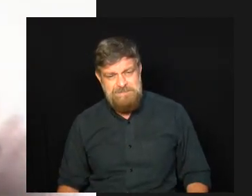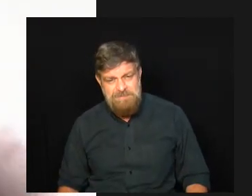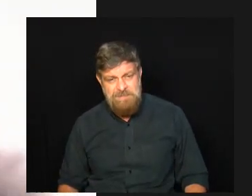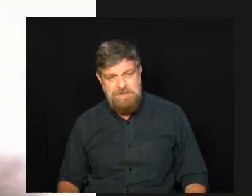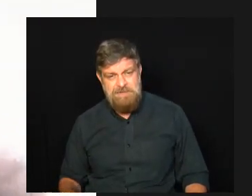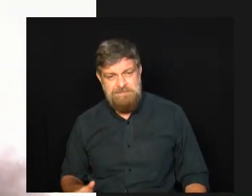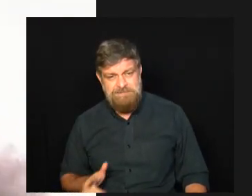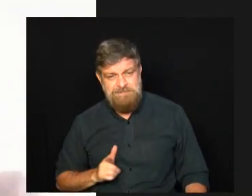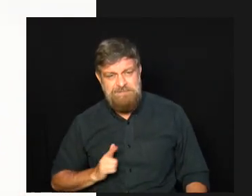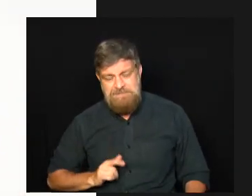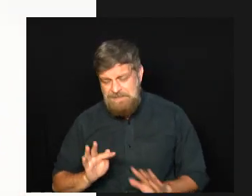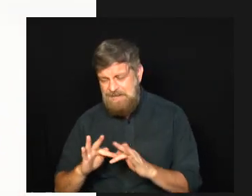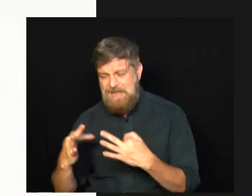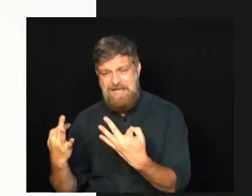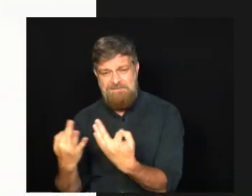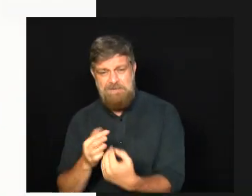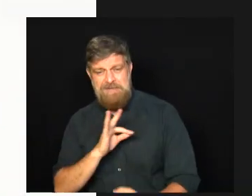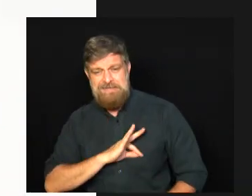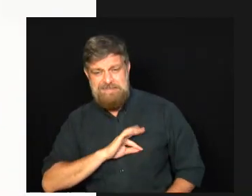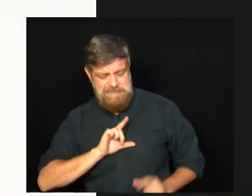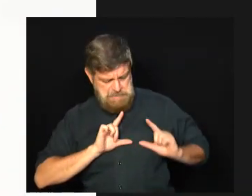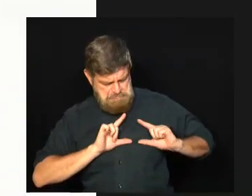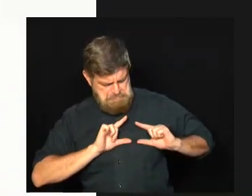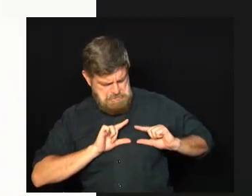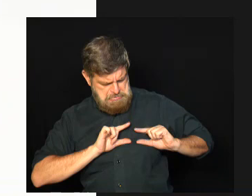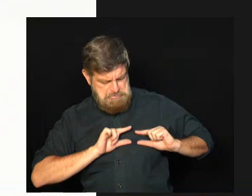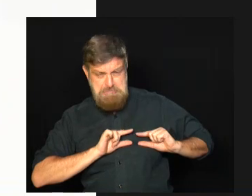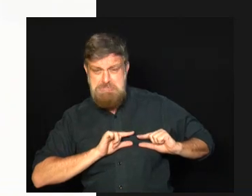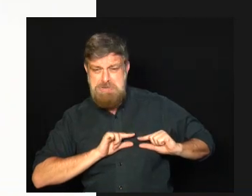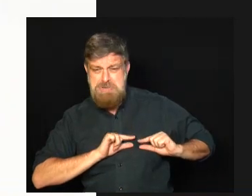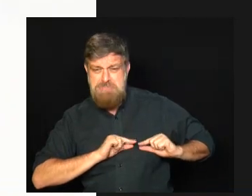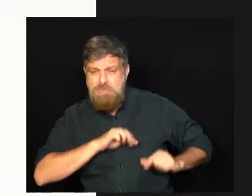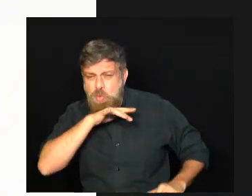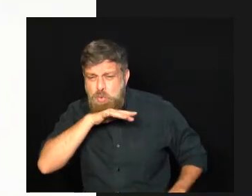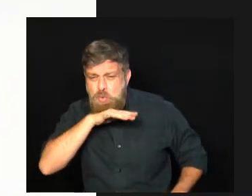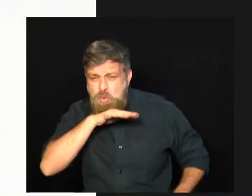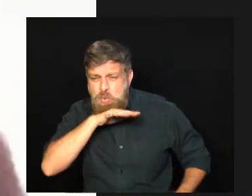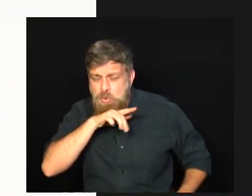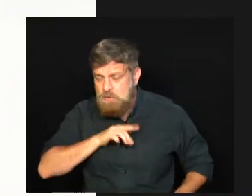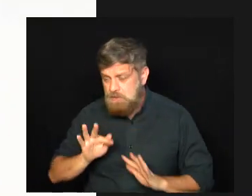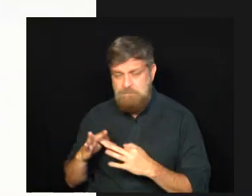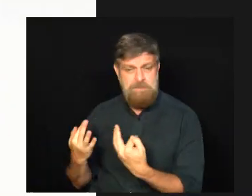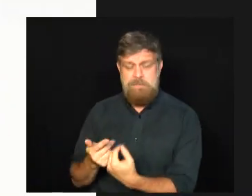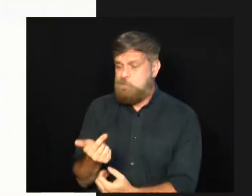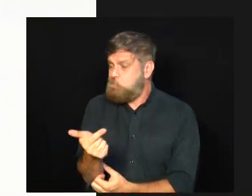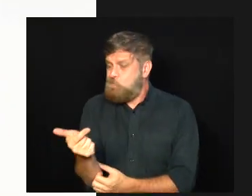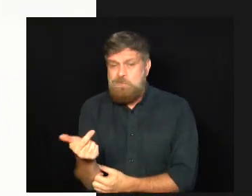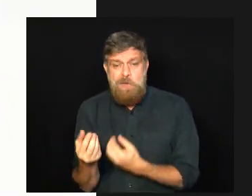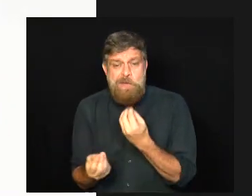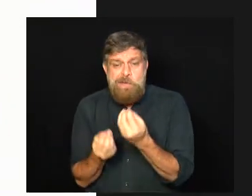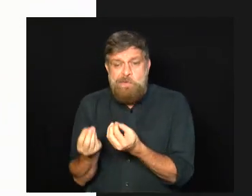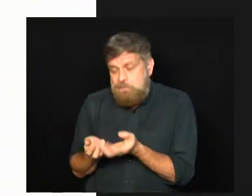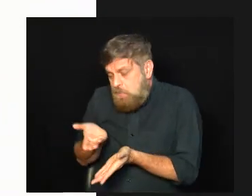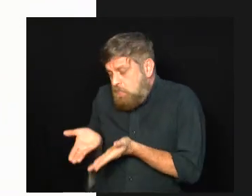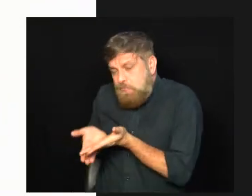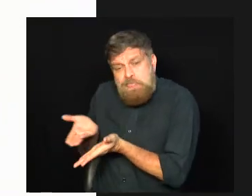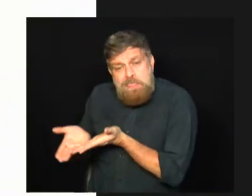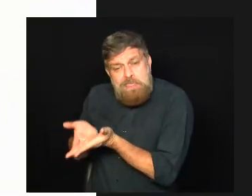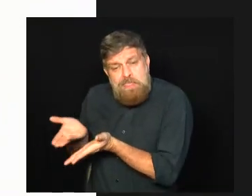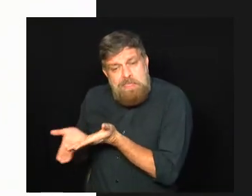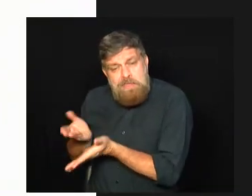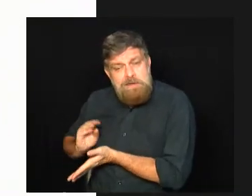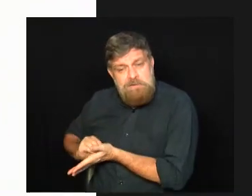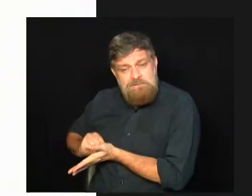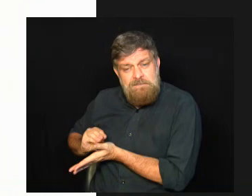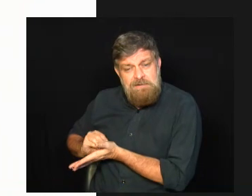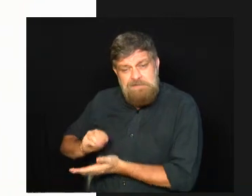aquisição de muitas famílias baixou horrivelmente. Essas famílias não têm muito o que oferecer para as crianças, por